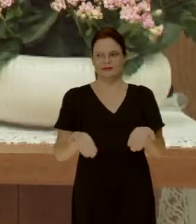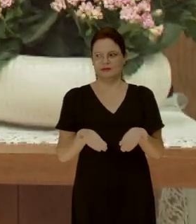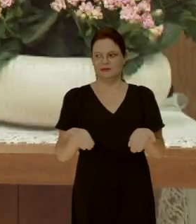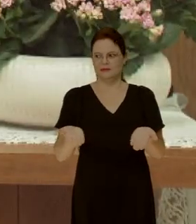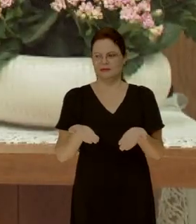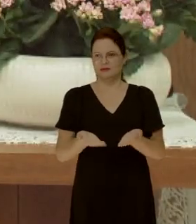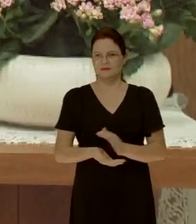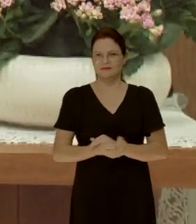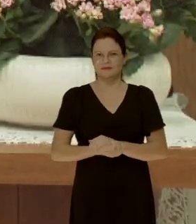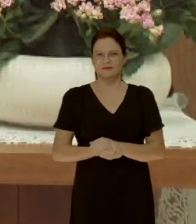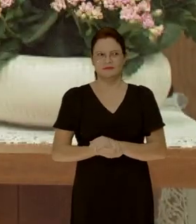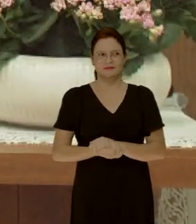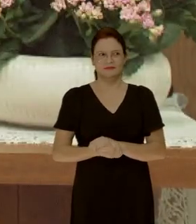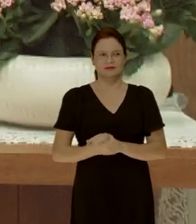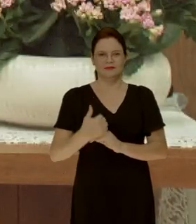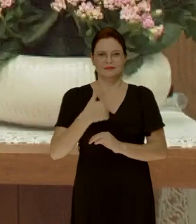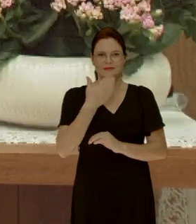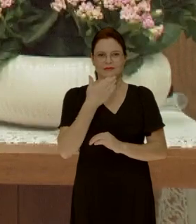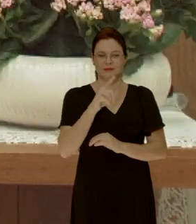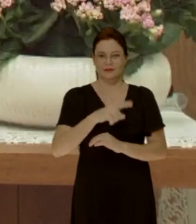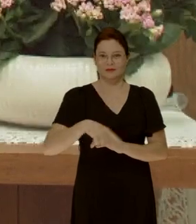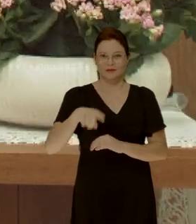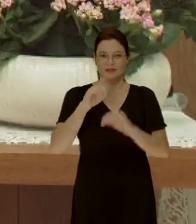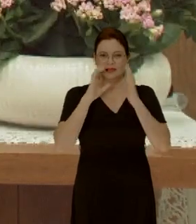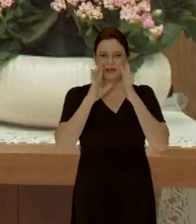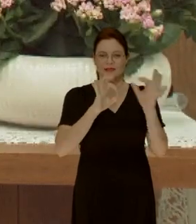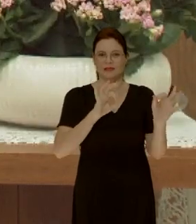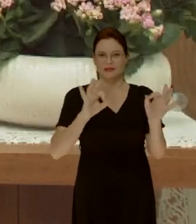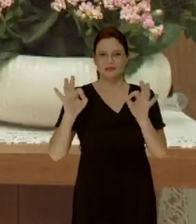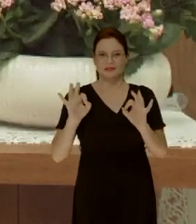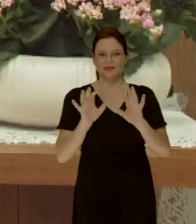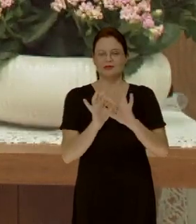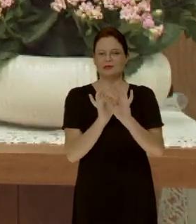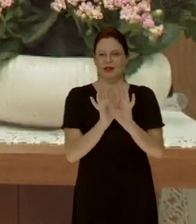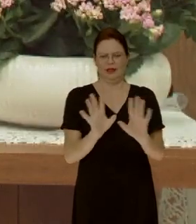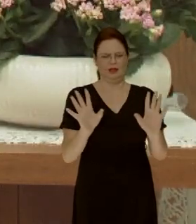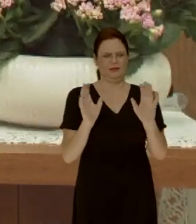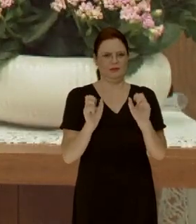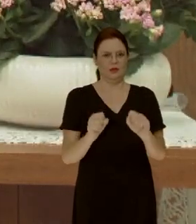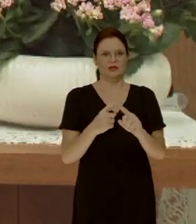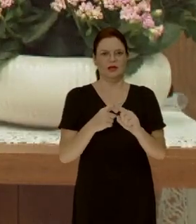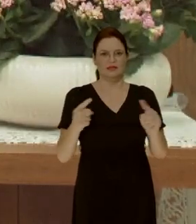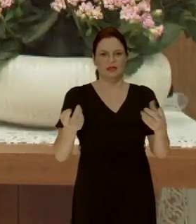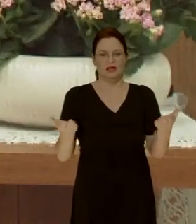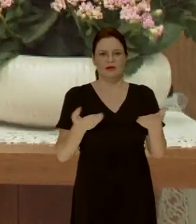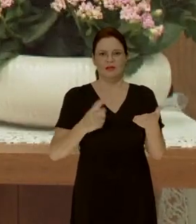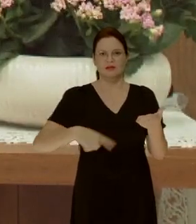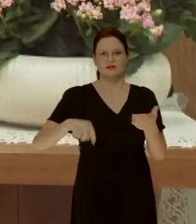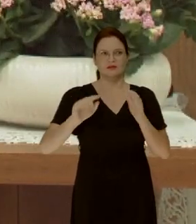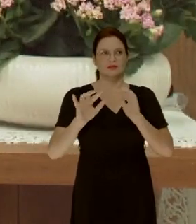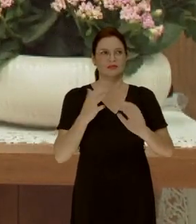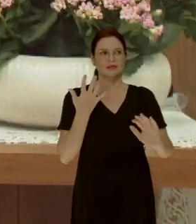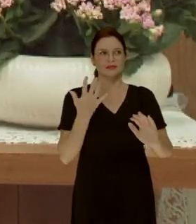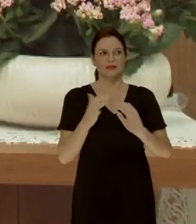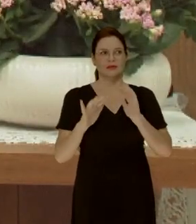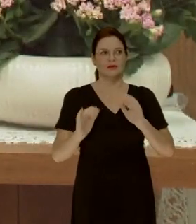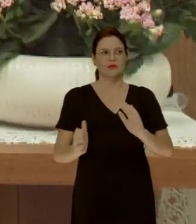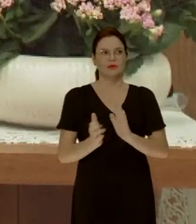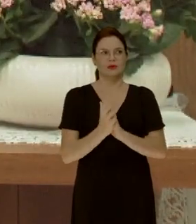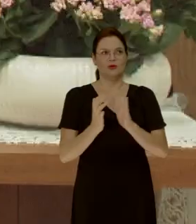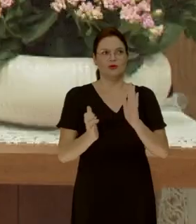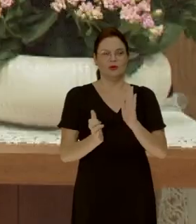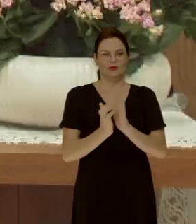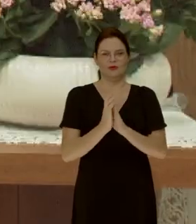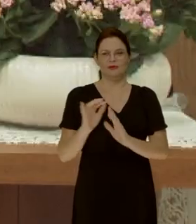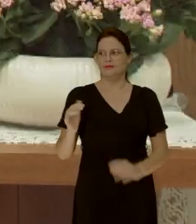que nos assistem, fiquem à vontade, como desejarem. Nós vamos cantar um louvor de adoração ao Senhor. E com